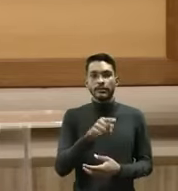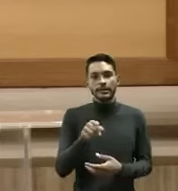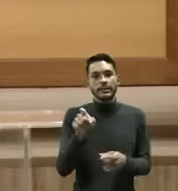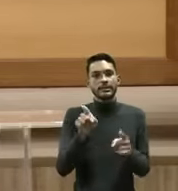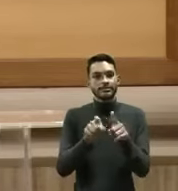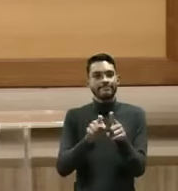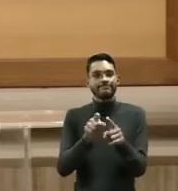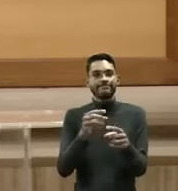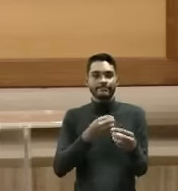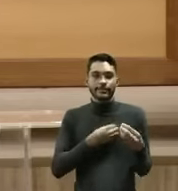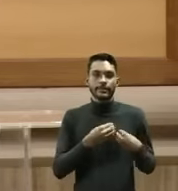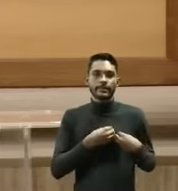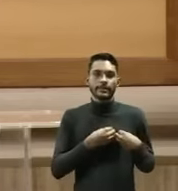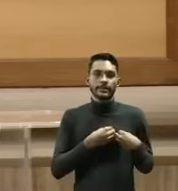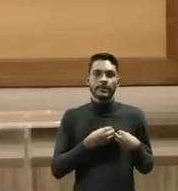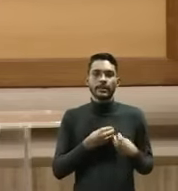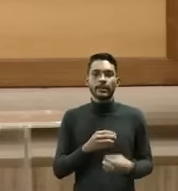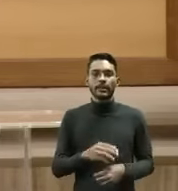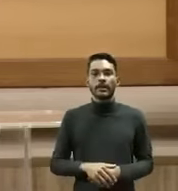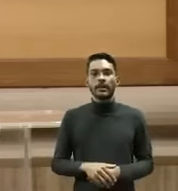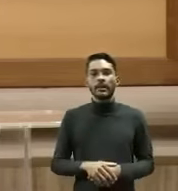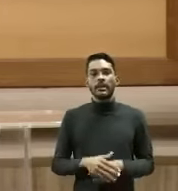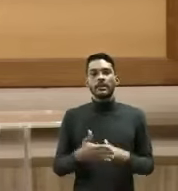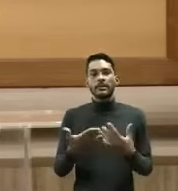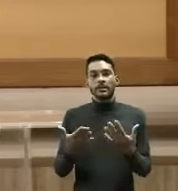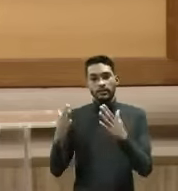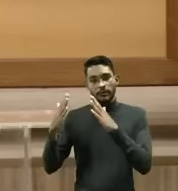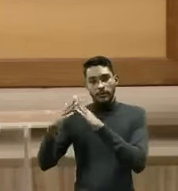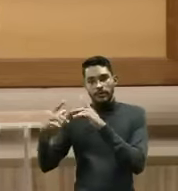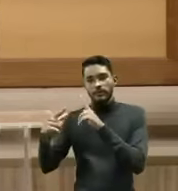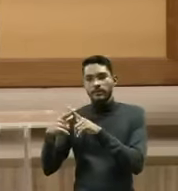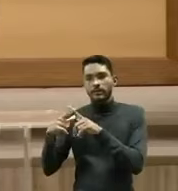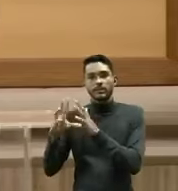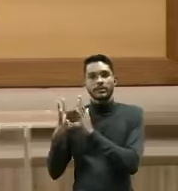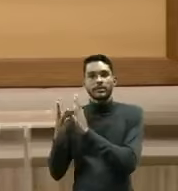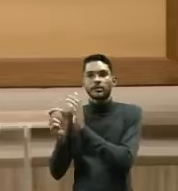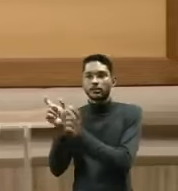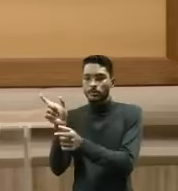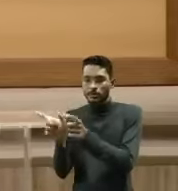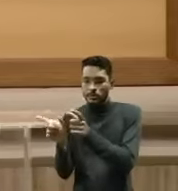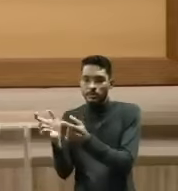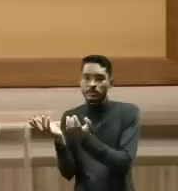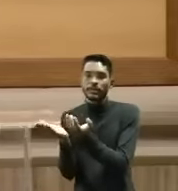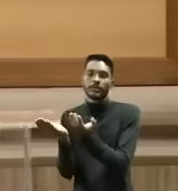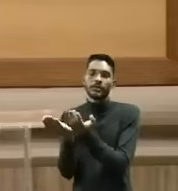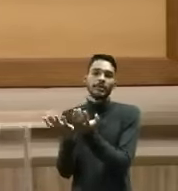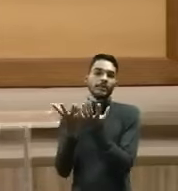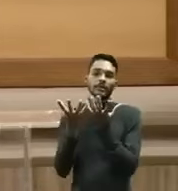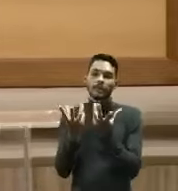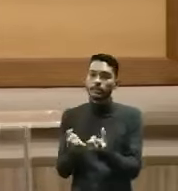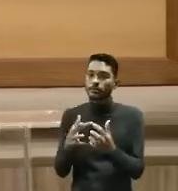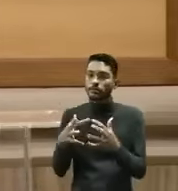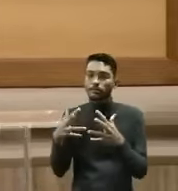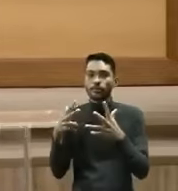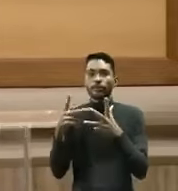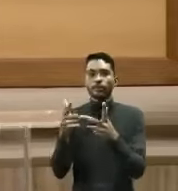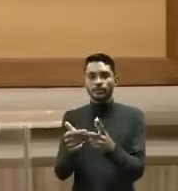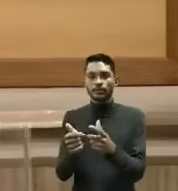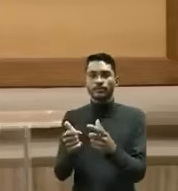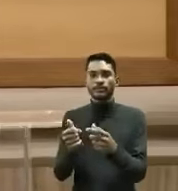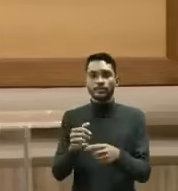Laudiceia ela era conformada com o mundo ao seu redor ela era na verdade conformada com o sistema que